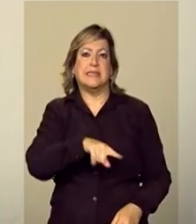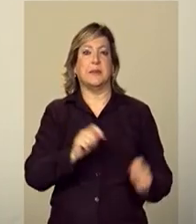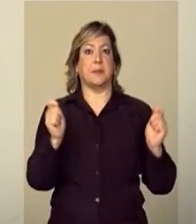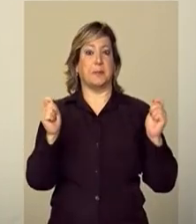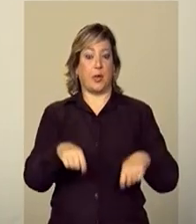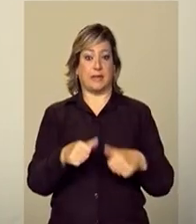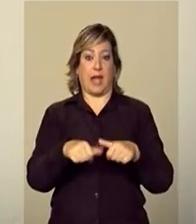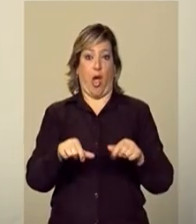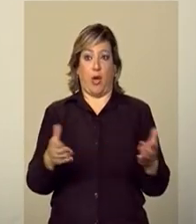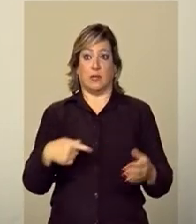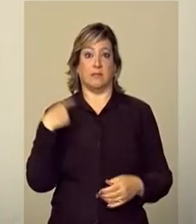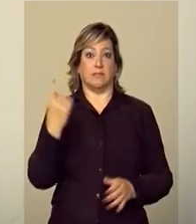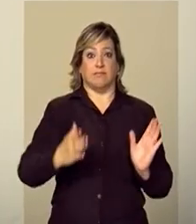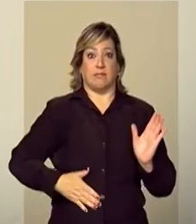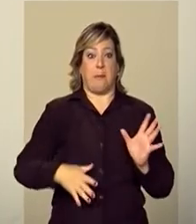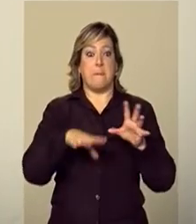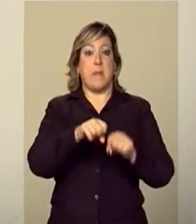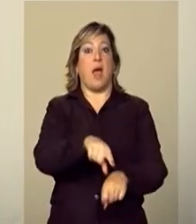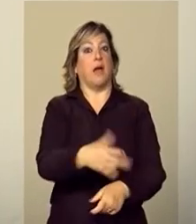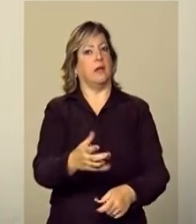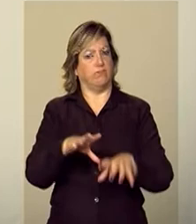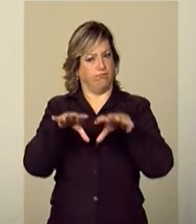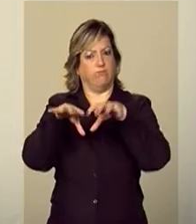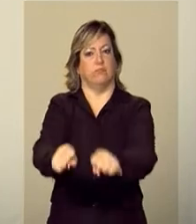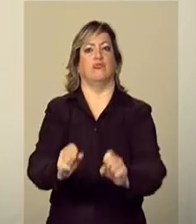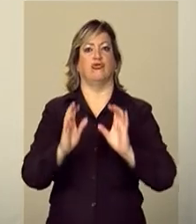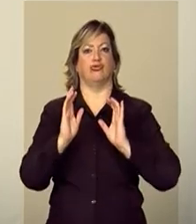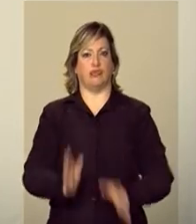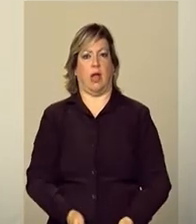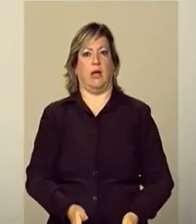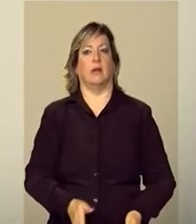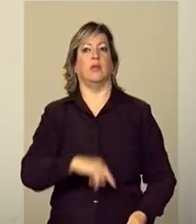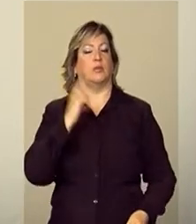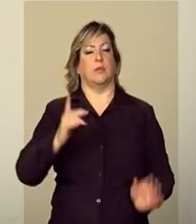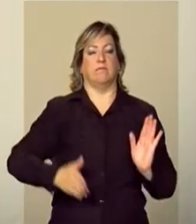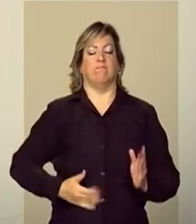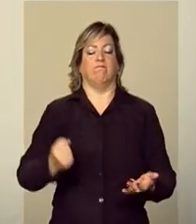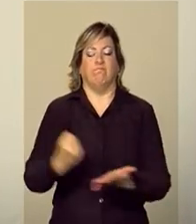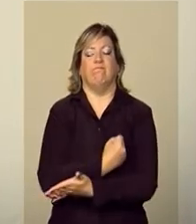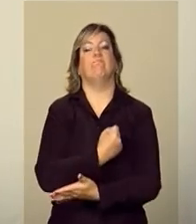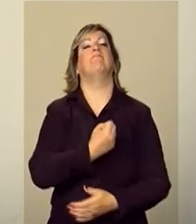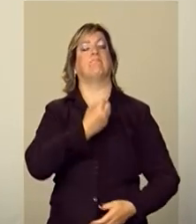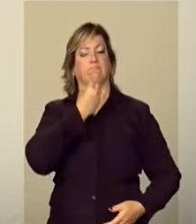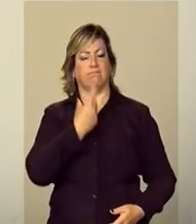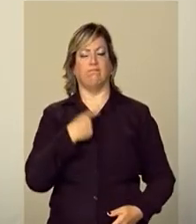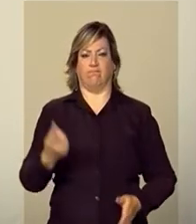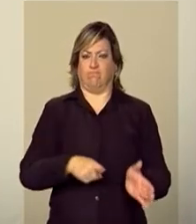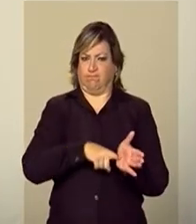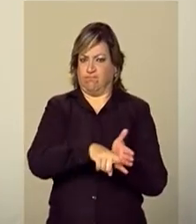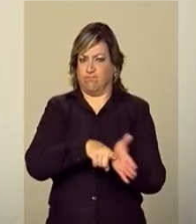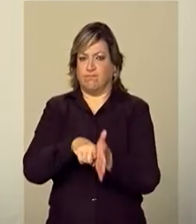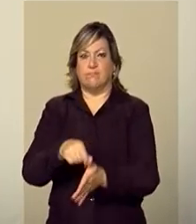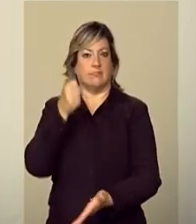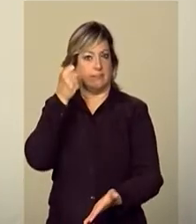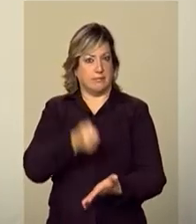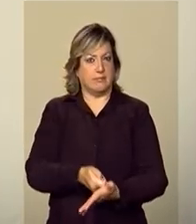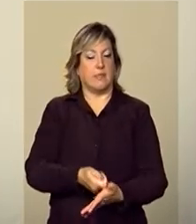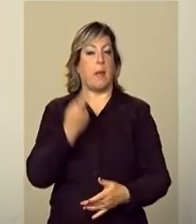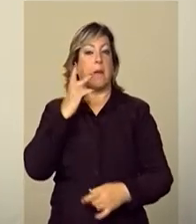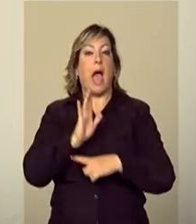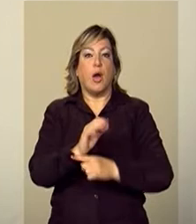poderia estar hoje nas mãos dos criminosos É por isso Luciano que vamos continuar agindo com muita firmeza